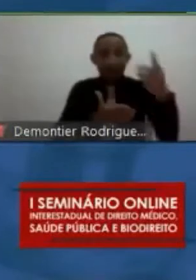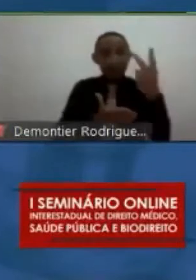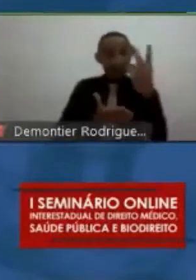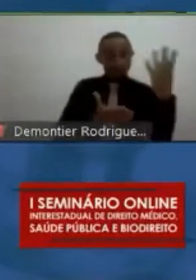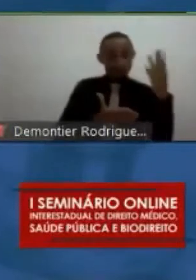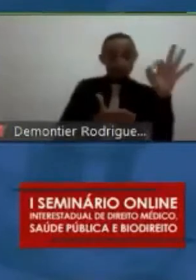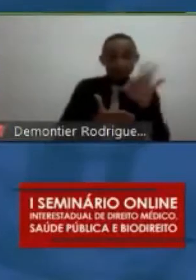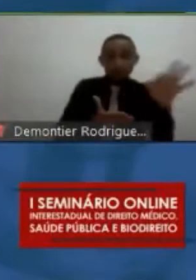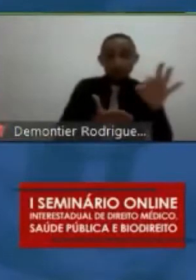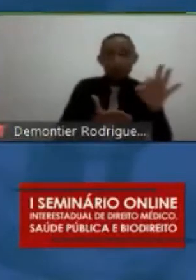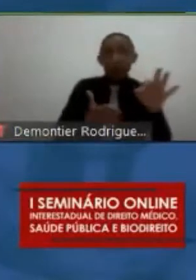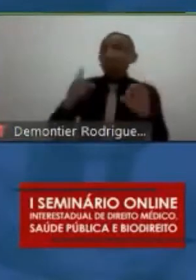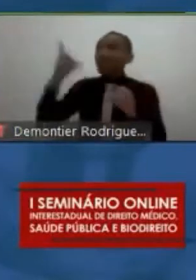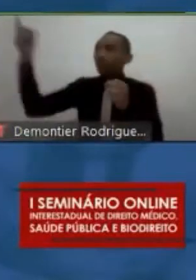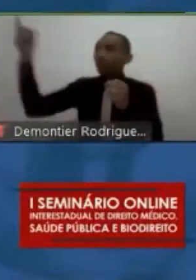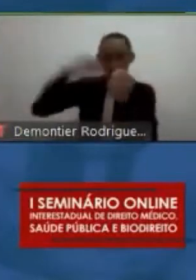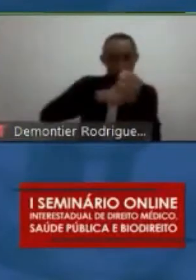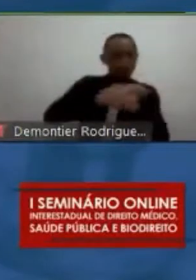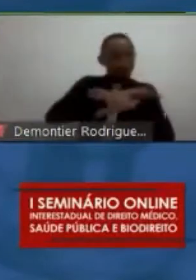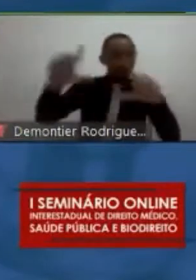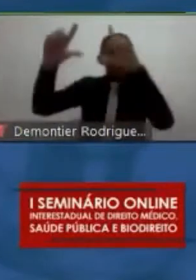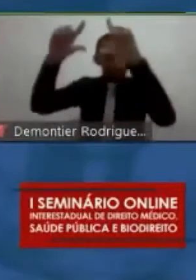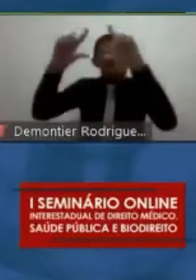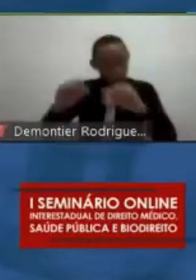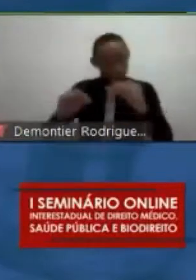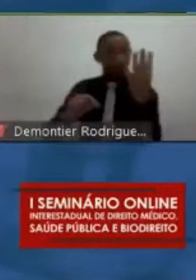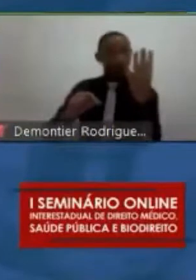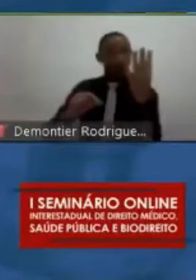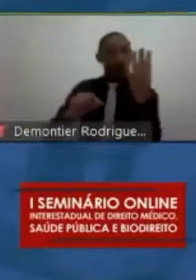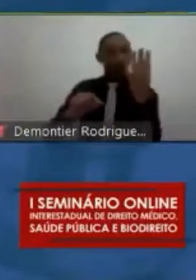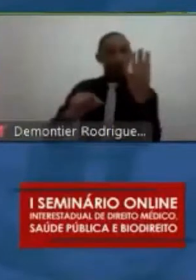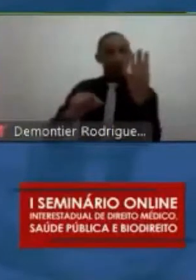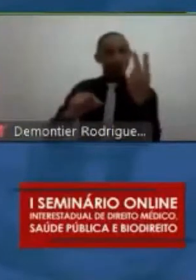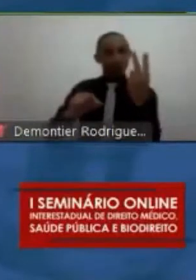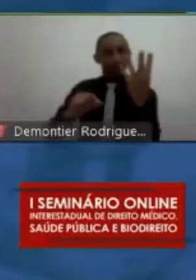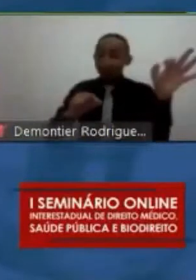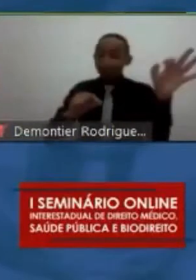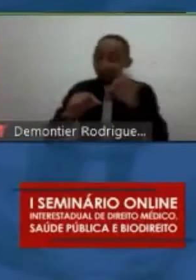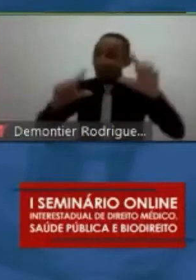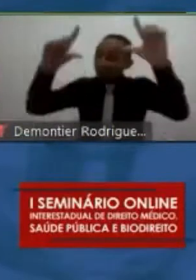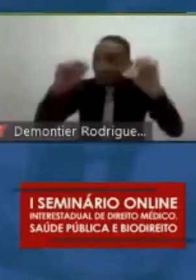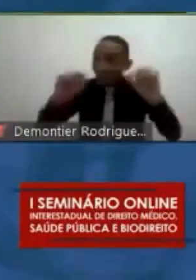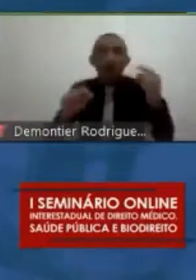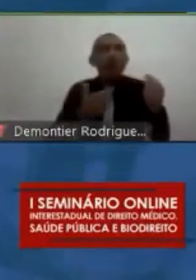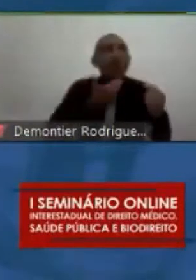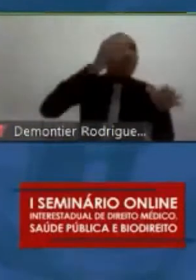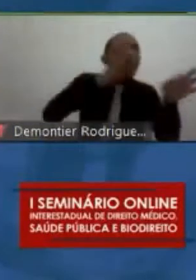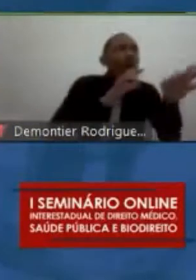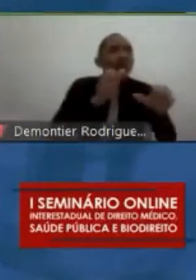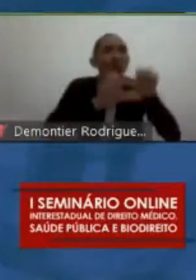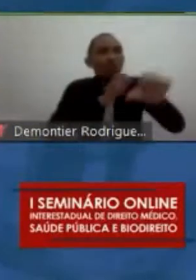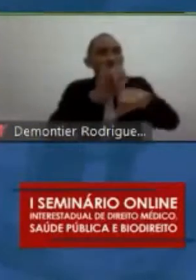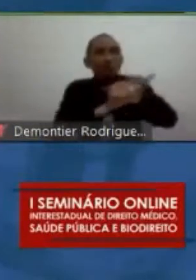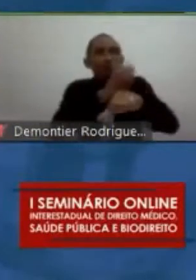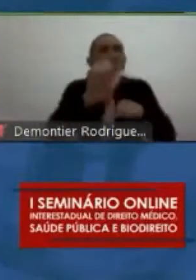24% de redução houve nas indicações. Ou seja, só por se lembrar qual era a melhor prática. Nenhum outro tipo